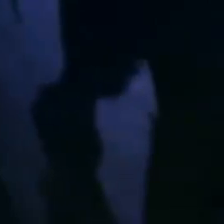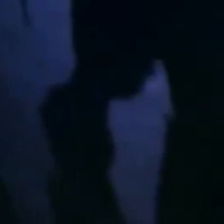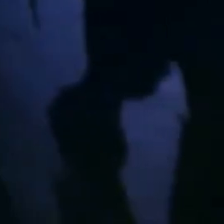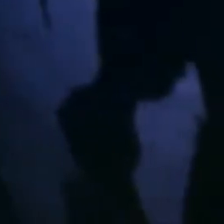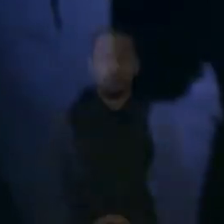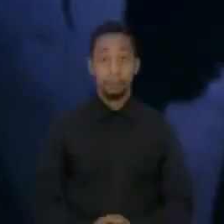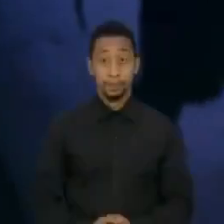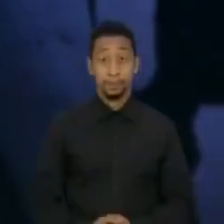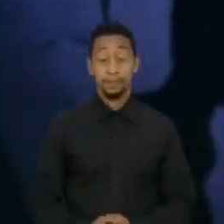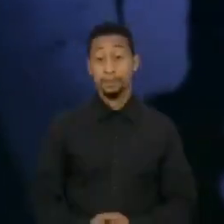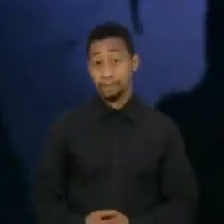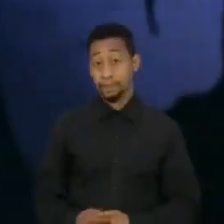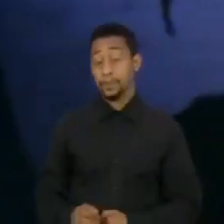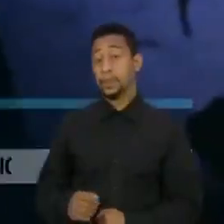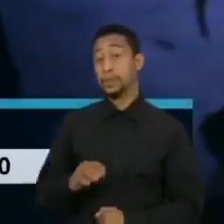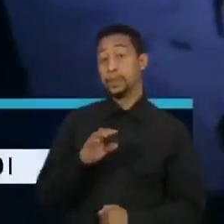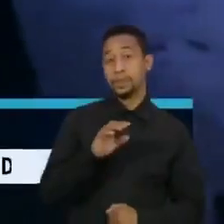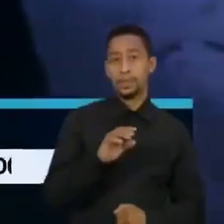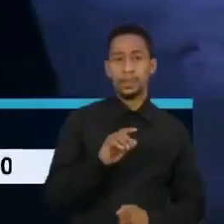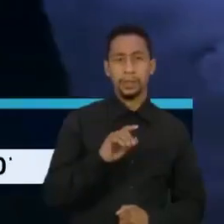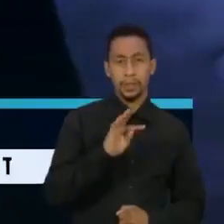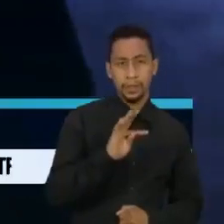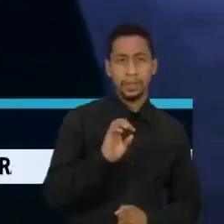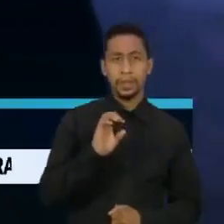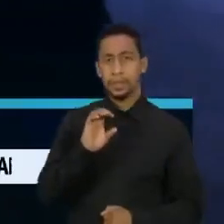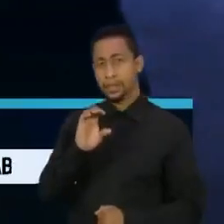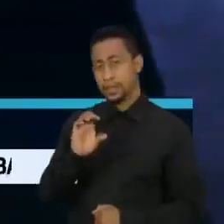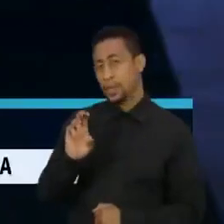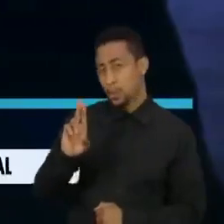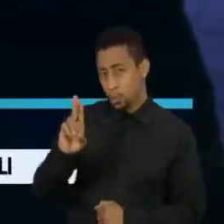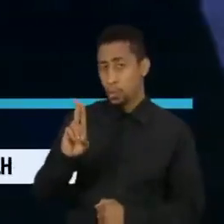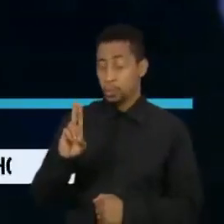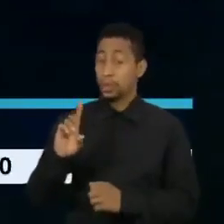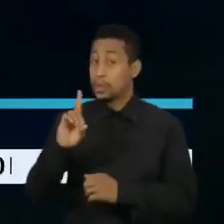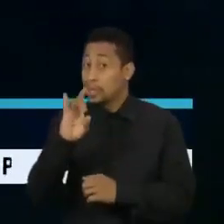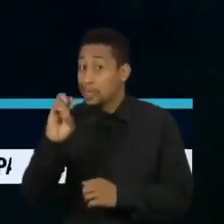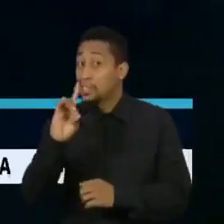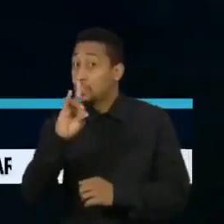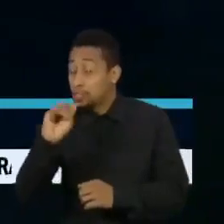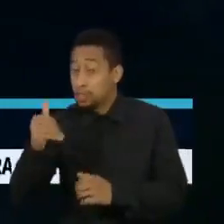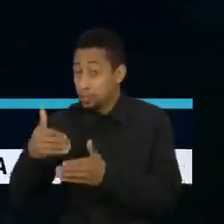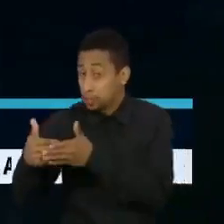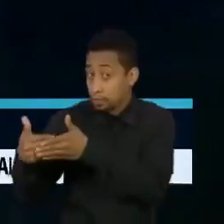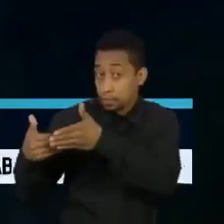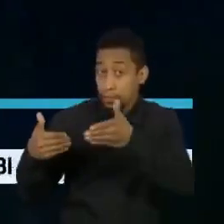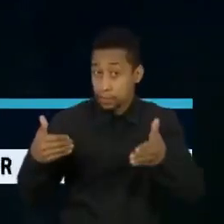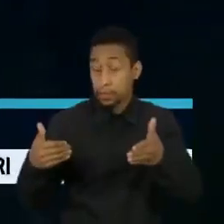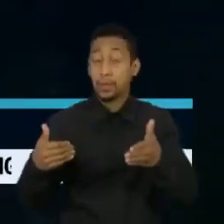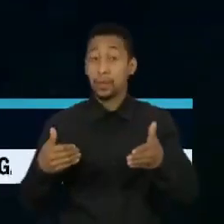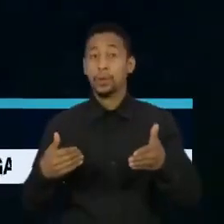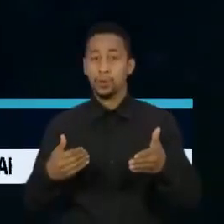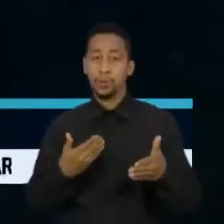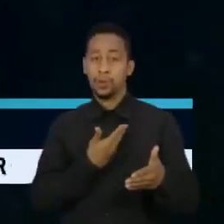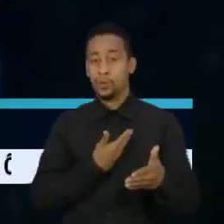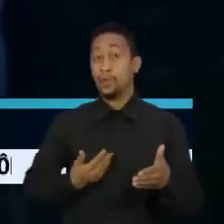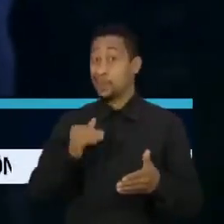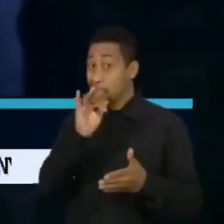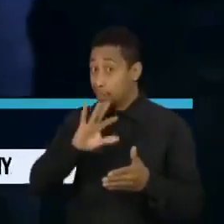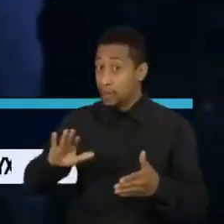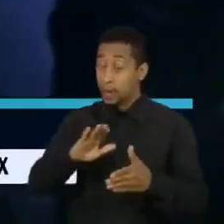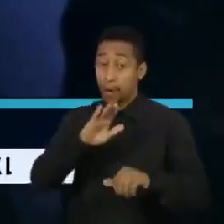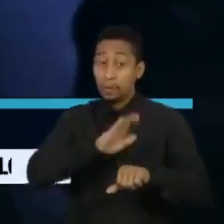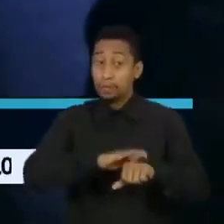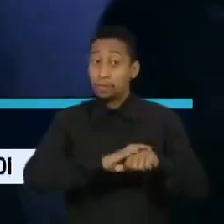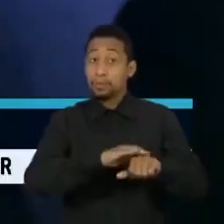e o Tribunal de Contas da União deu 120 dias para o governo federal apresentar um plano de ação para corrigir as